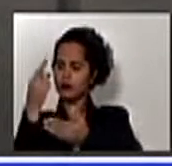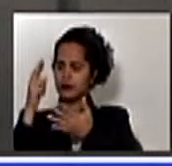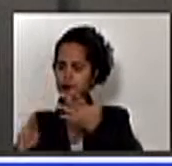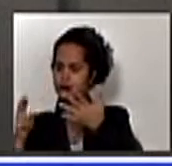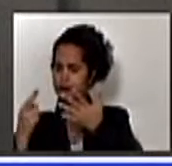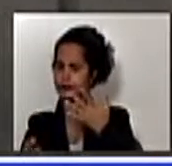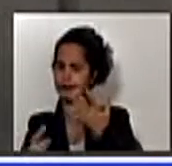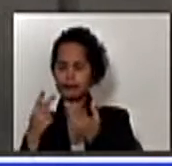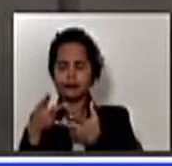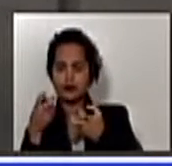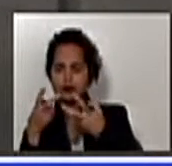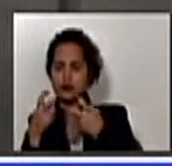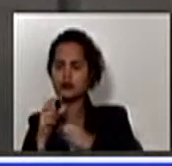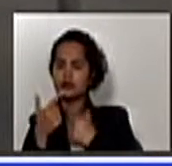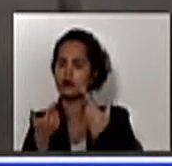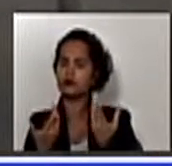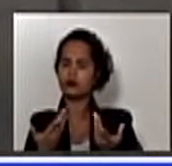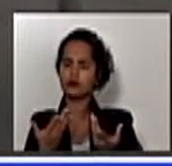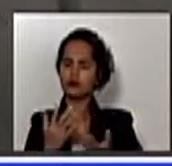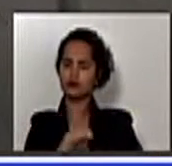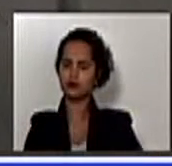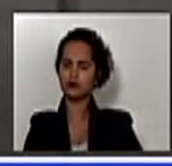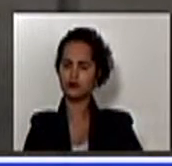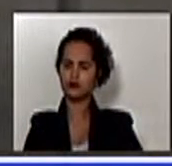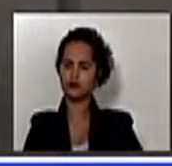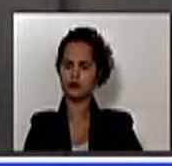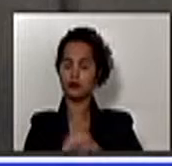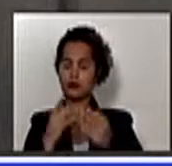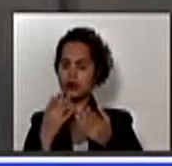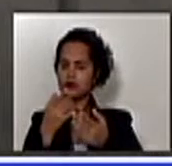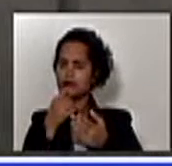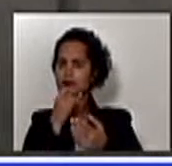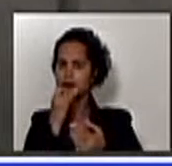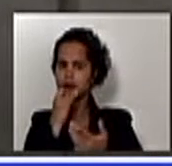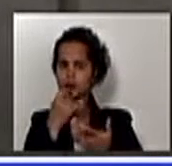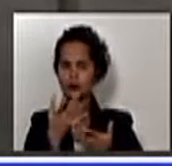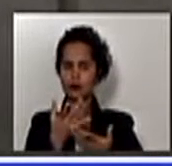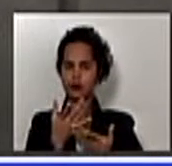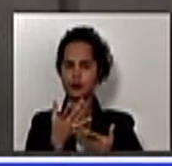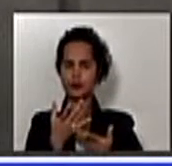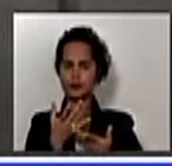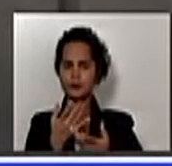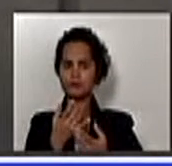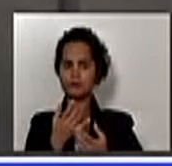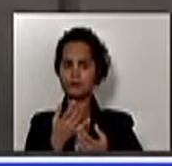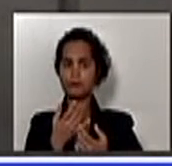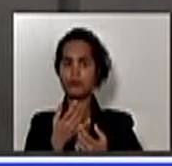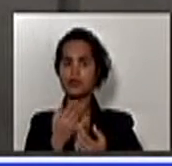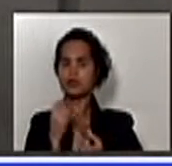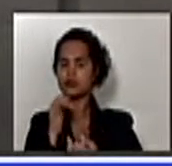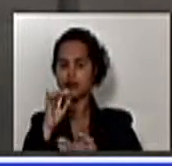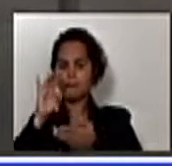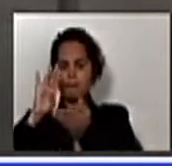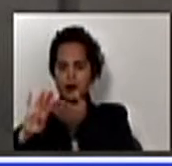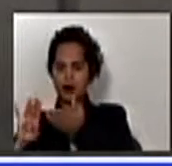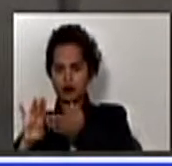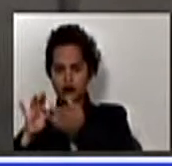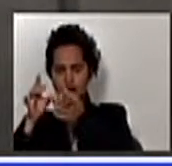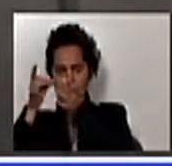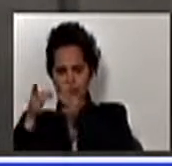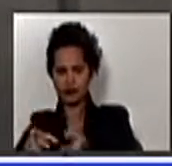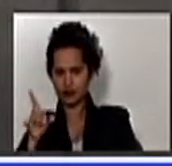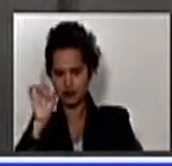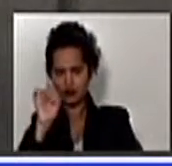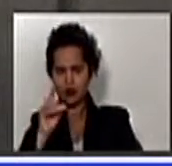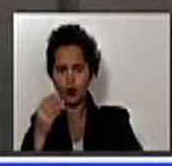uma perspectiva de um plano B para que se possa realmente não acontecer nessa questão da venda do Produban,